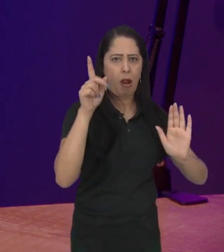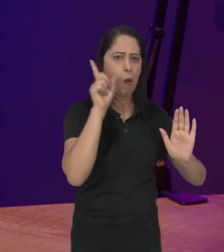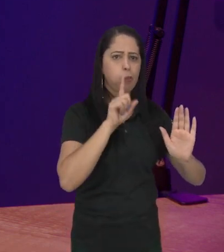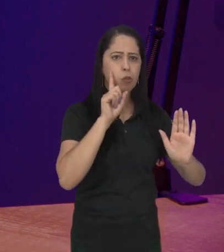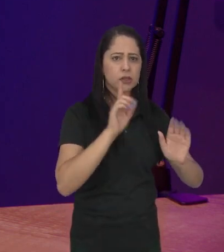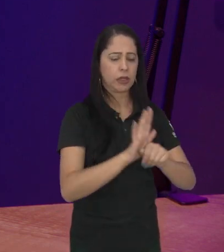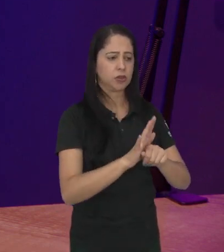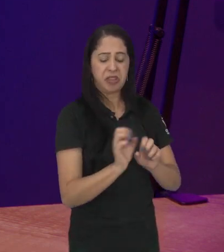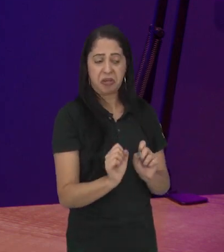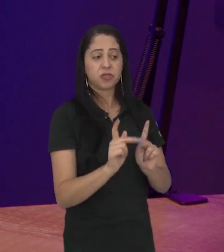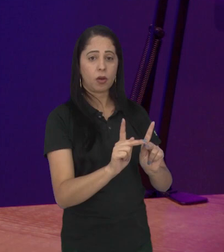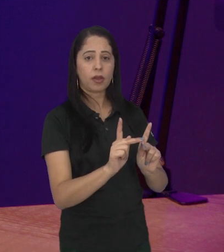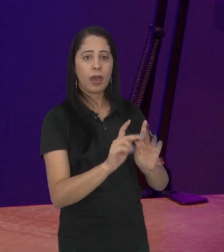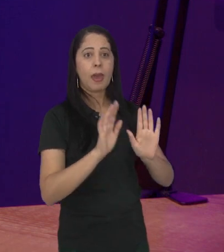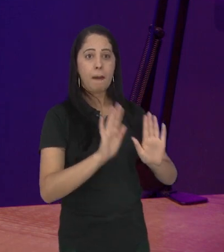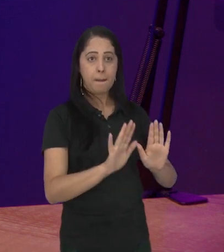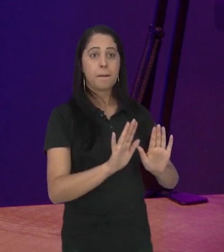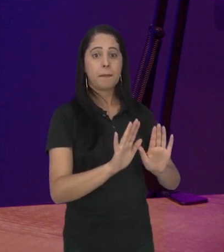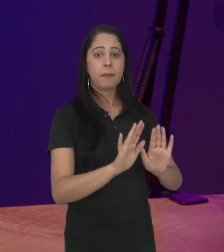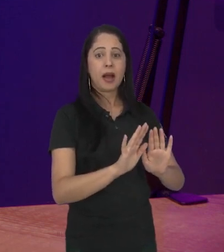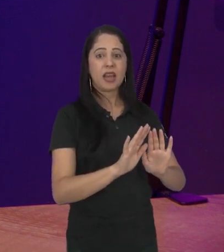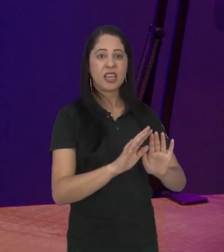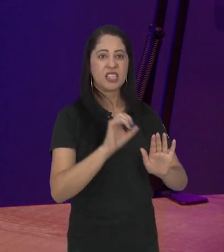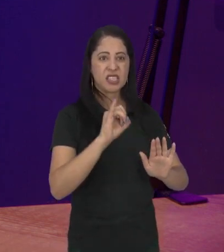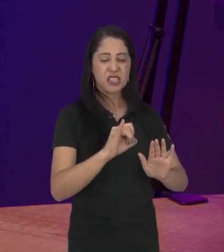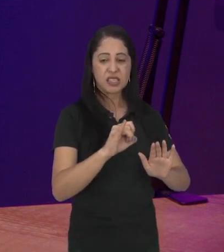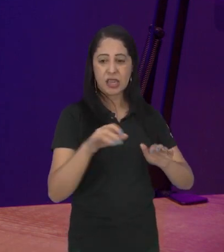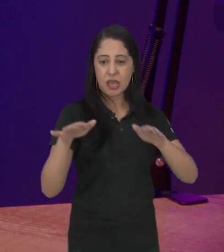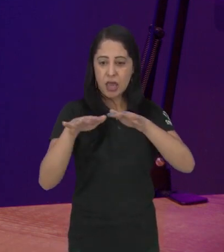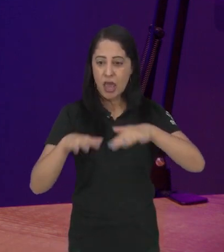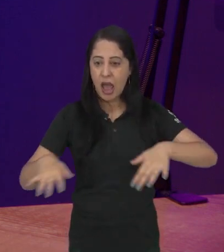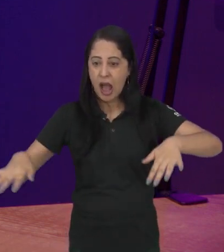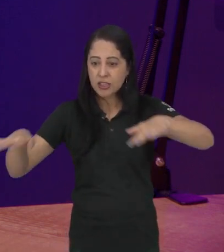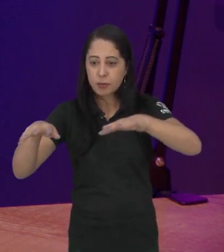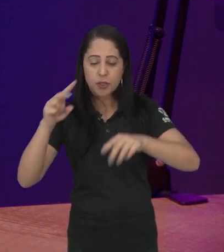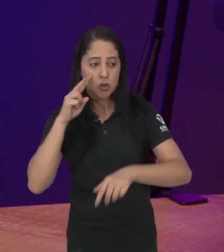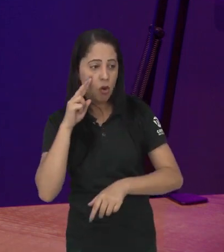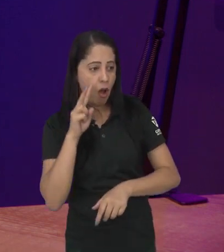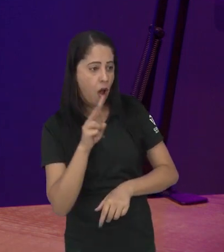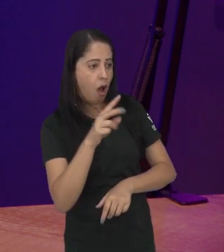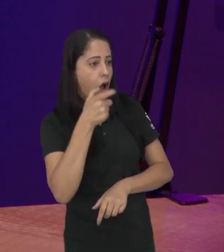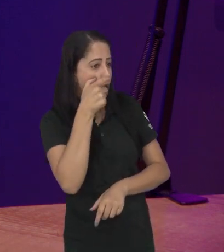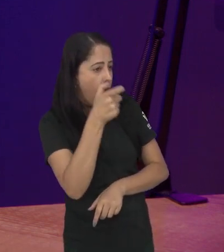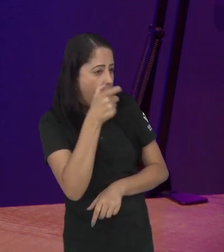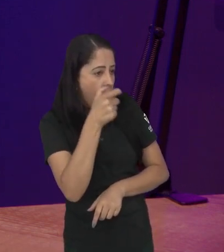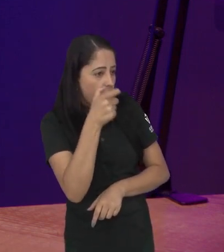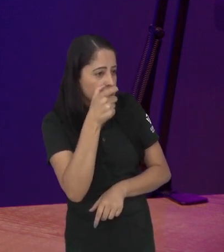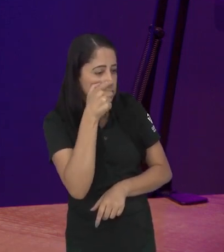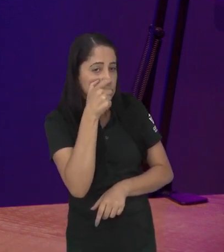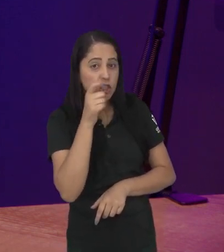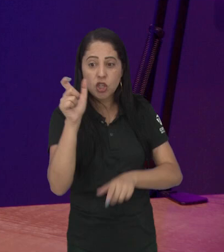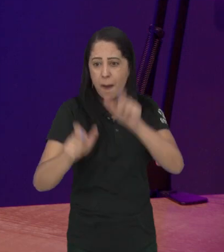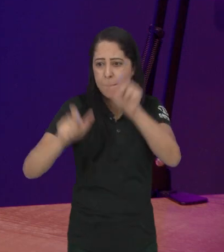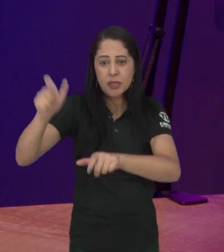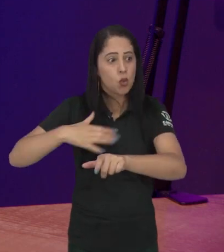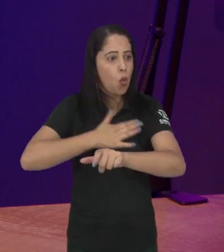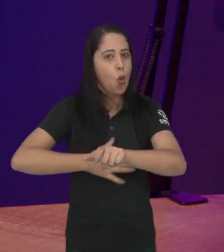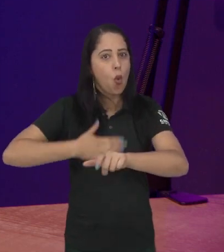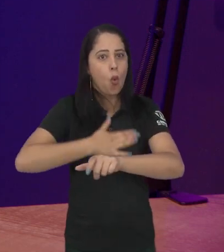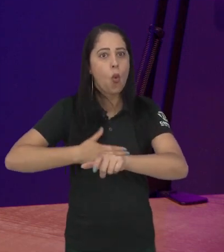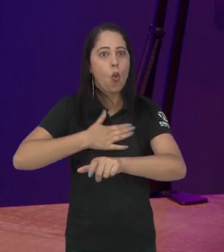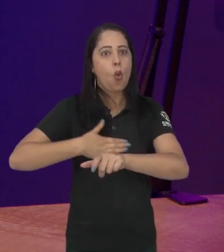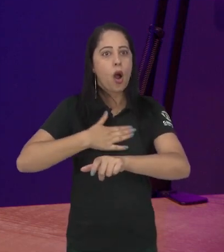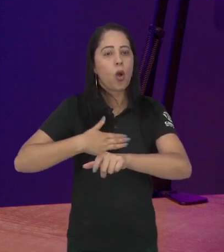Hollywood, ele não precisa necessariamente ser norte-americano, mas se ele tem um público, se ele começou de fato a conquistar muitas